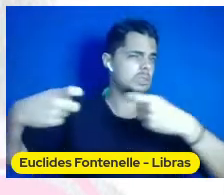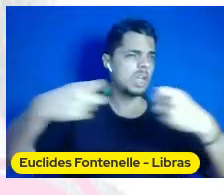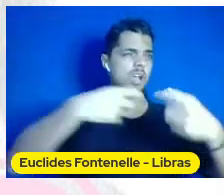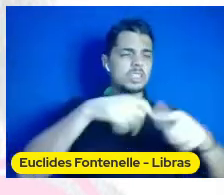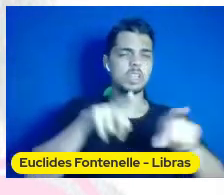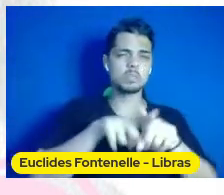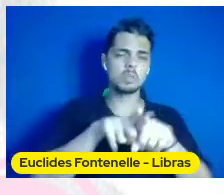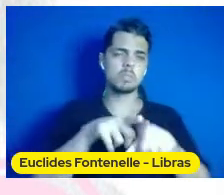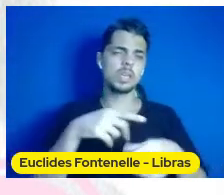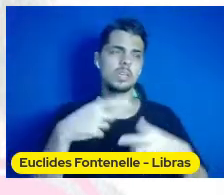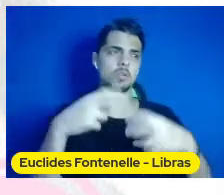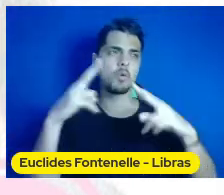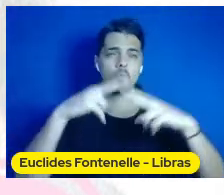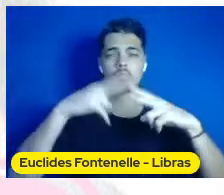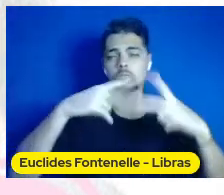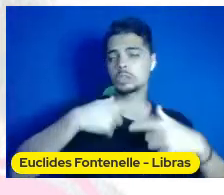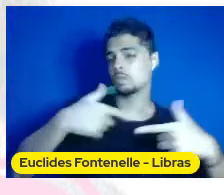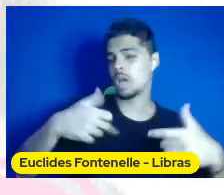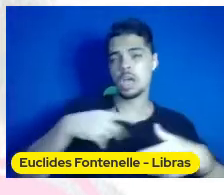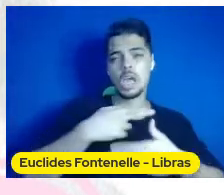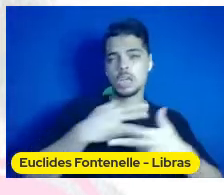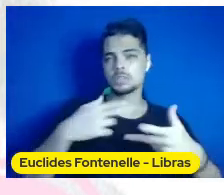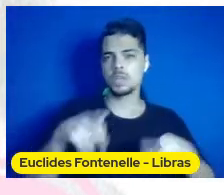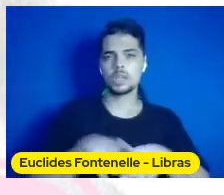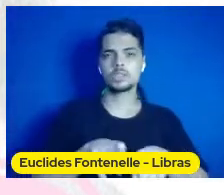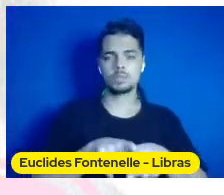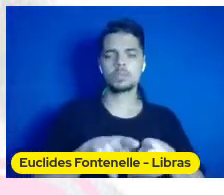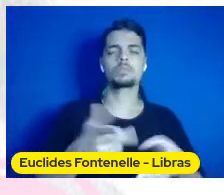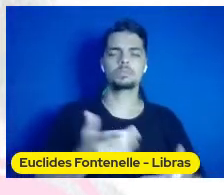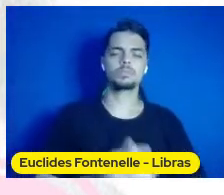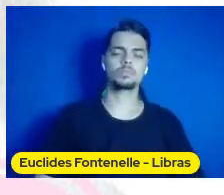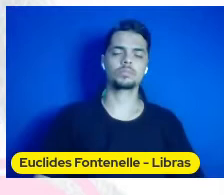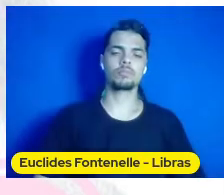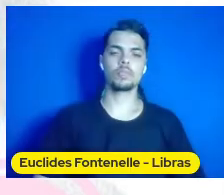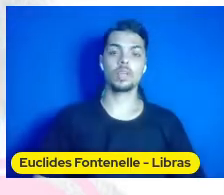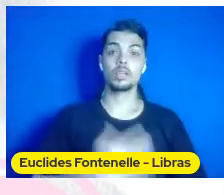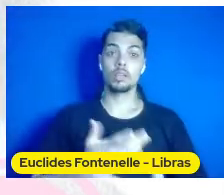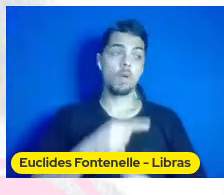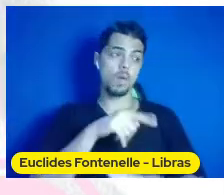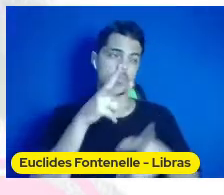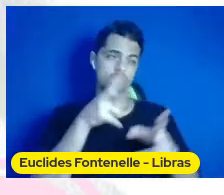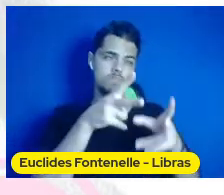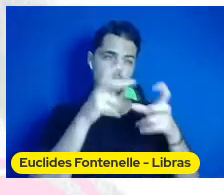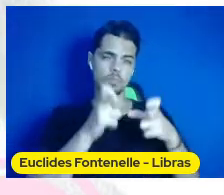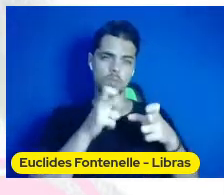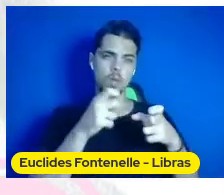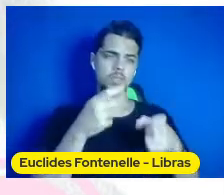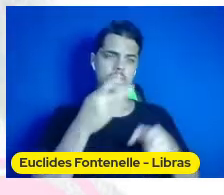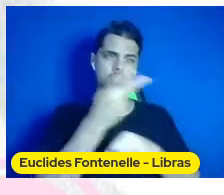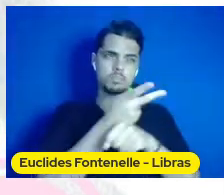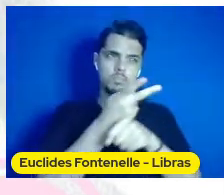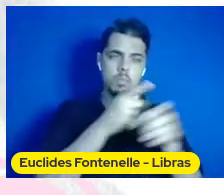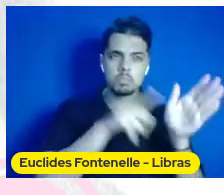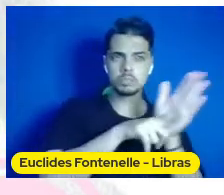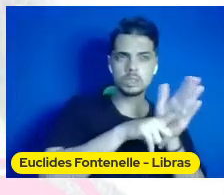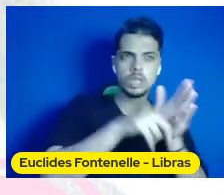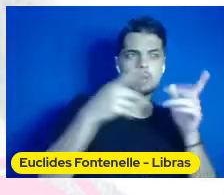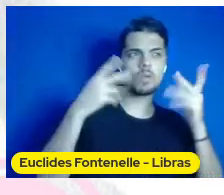sob distintos campos de conhecimento, da arte, da cultura e dos mundos do